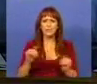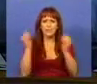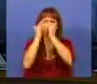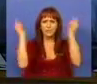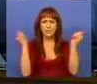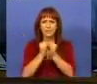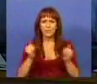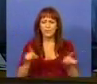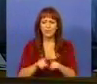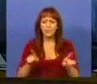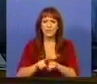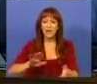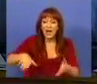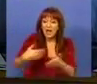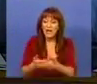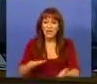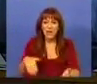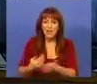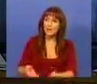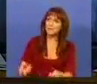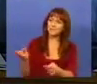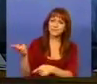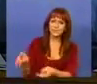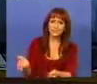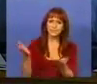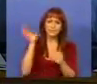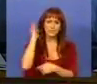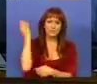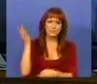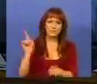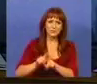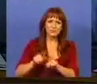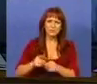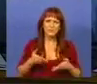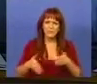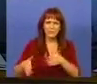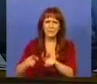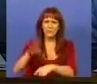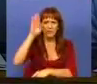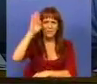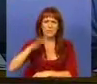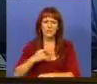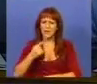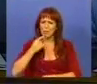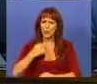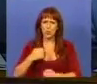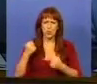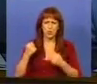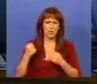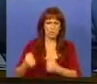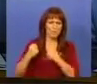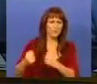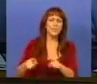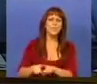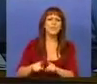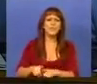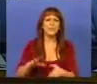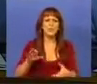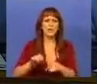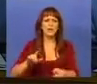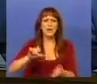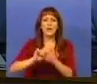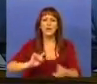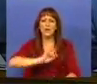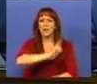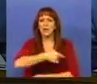internacionais, para as colocar na dependência das estratégias militares frequentemente agressivas de centros de poder